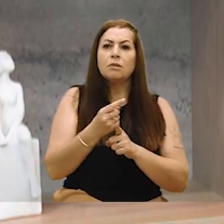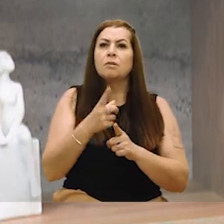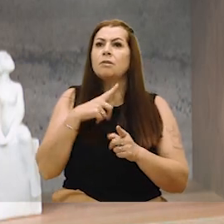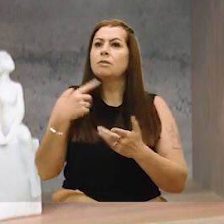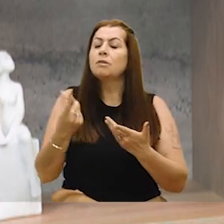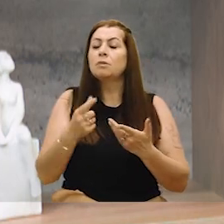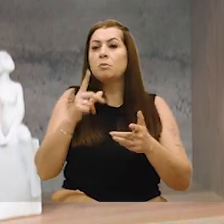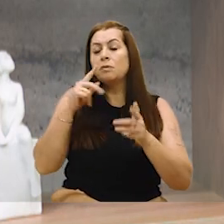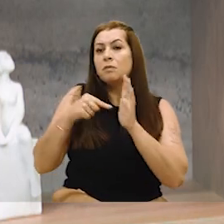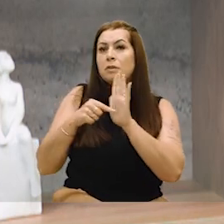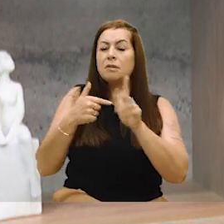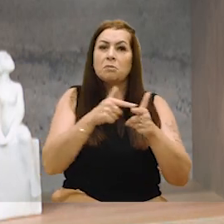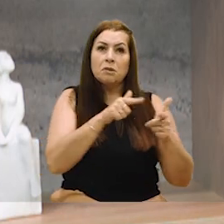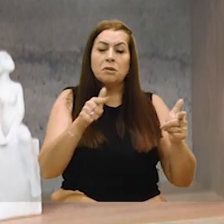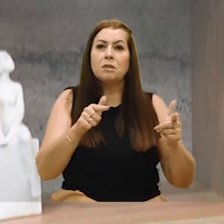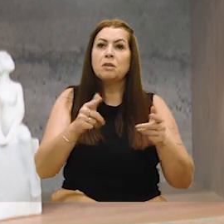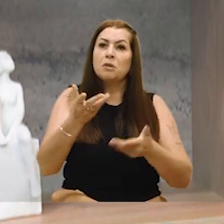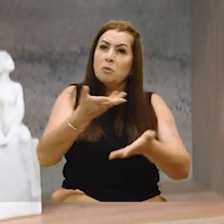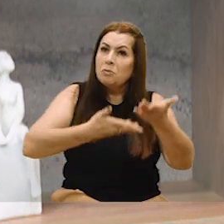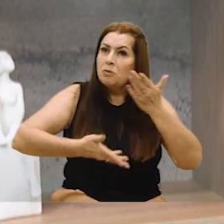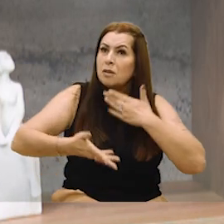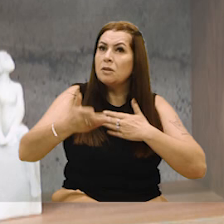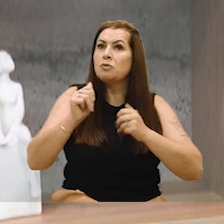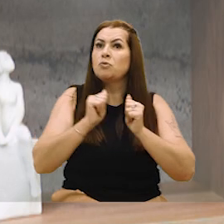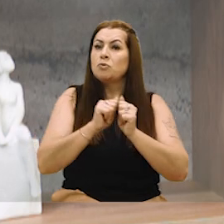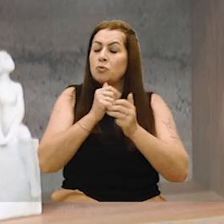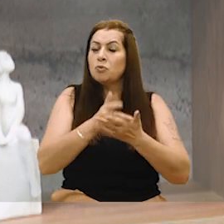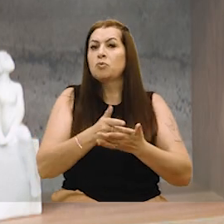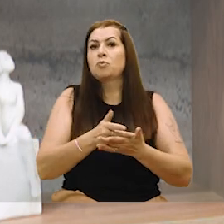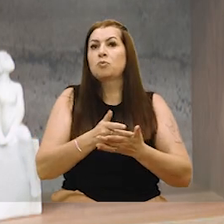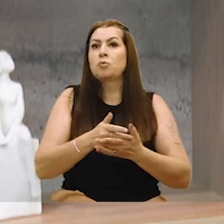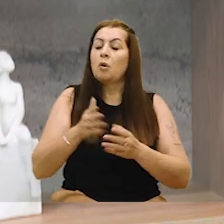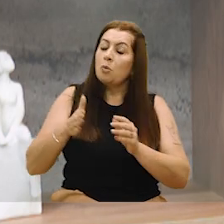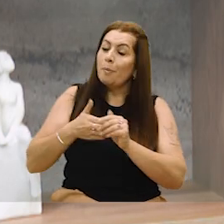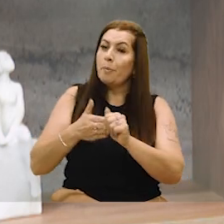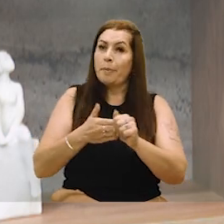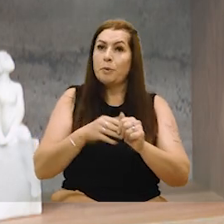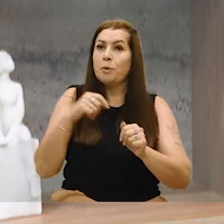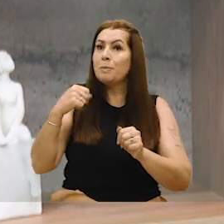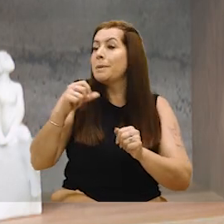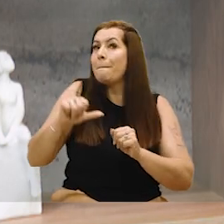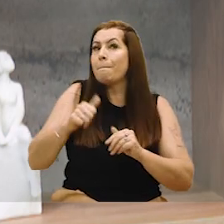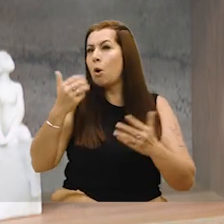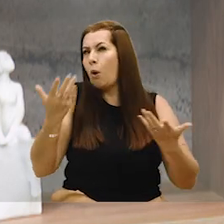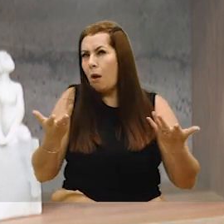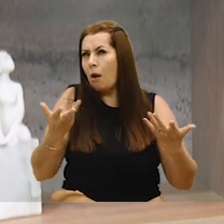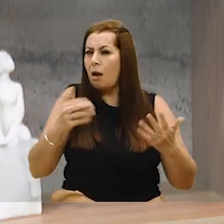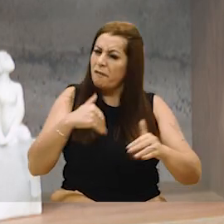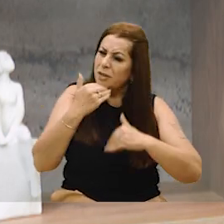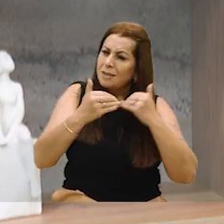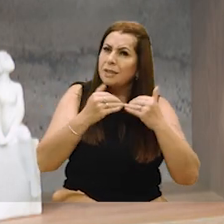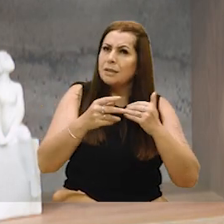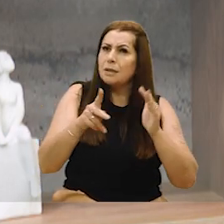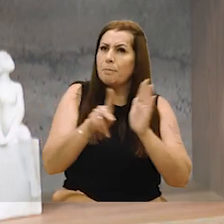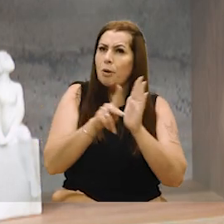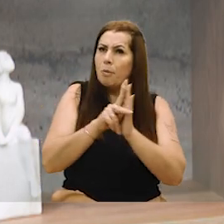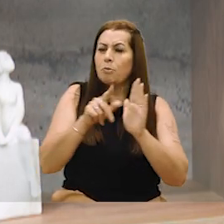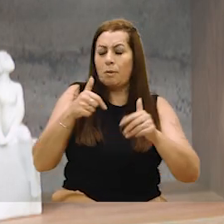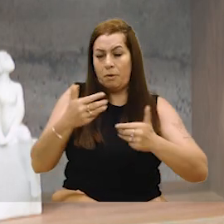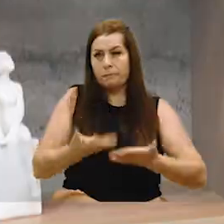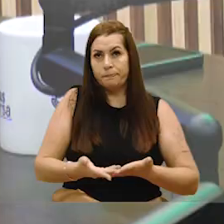rescaldo desse trabalho e compartilhasse com quem está nos acompanhando o que precisa melhorar, avançar na sua própria